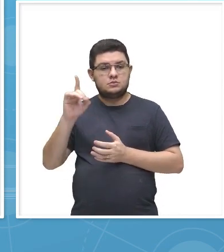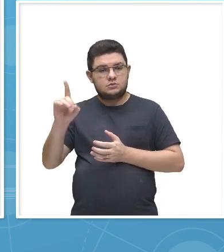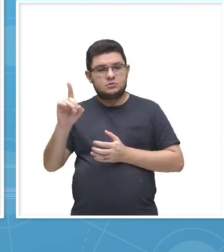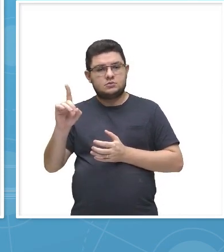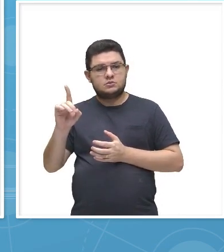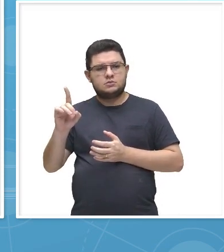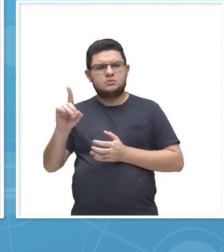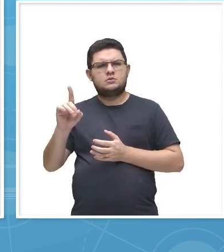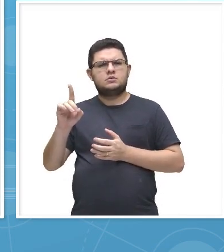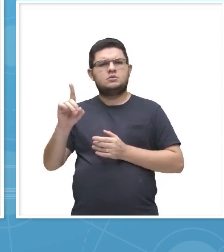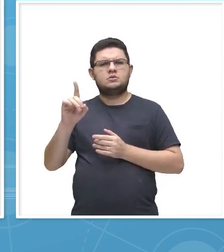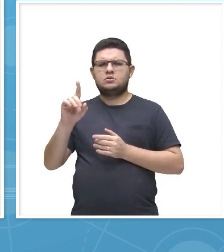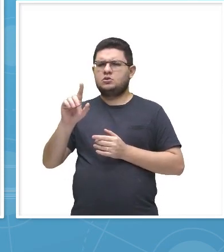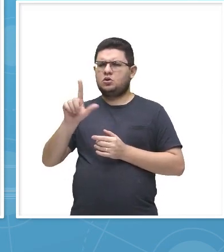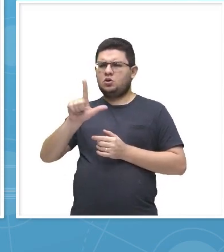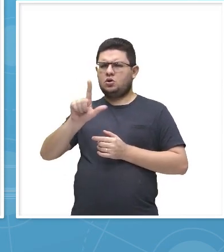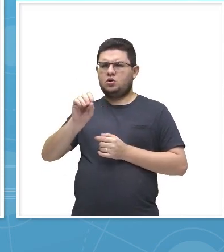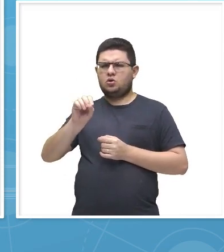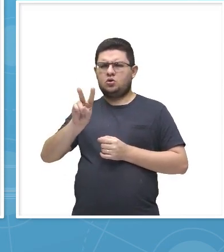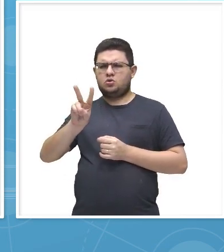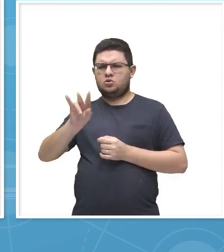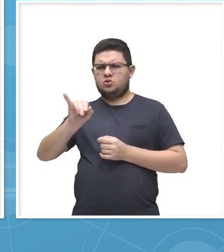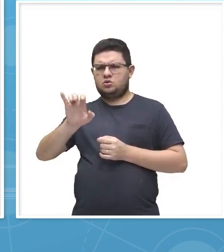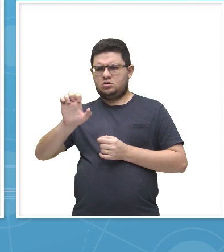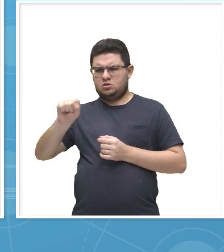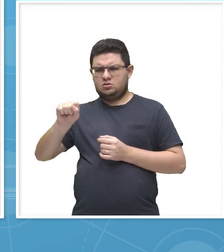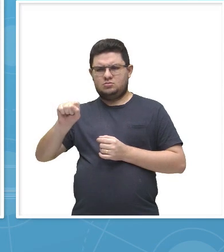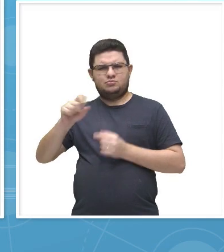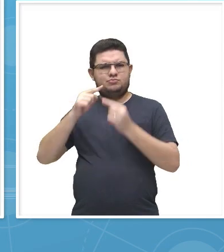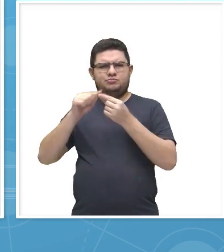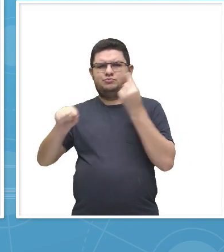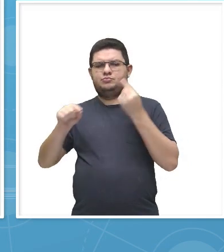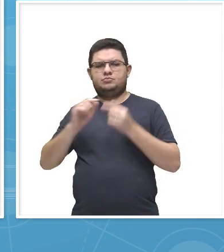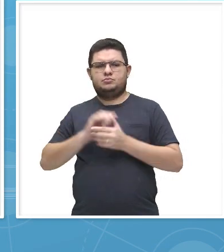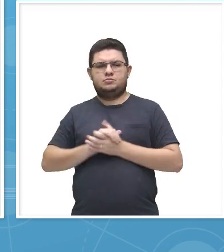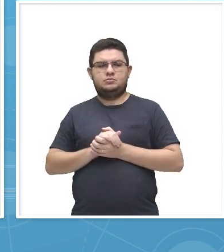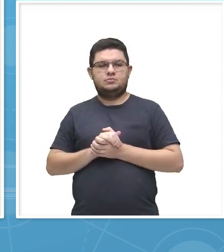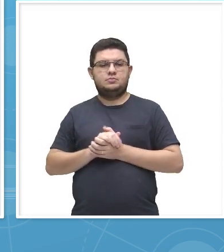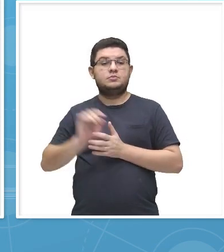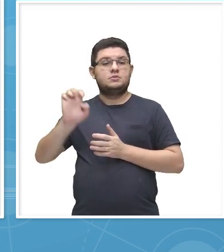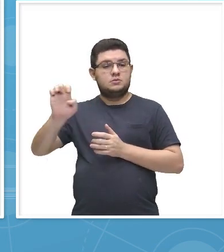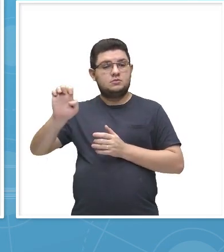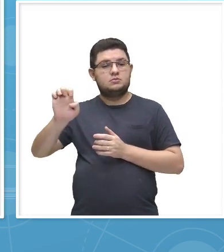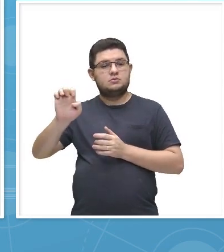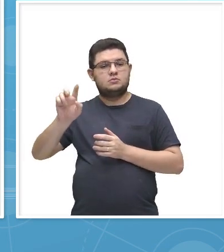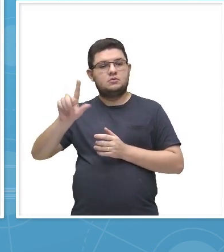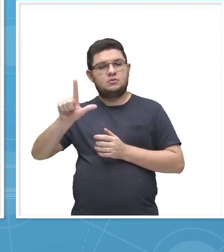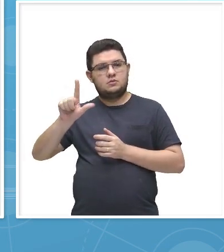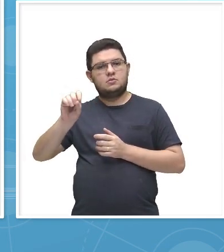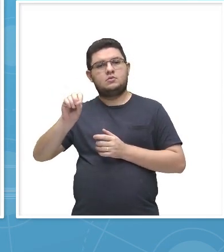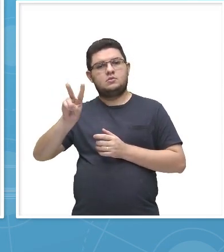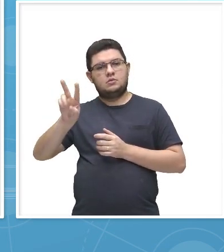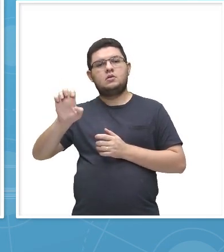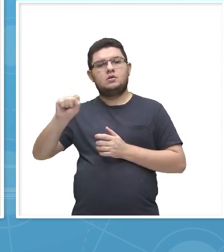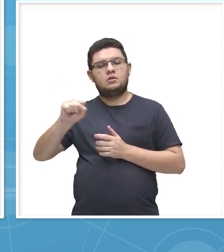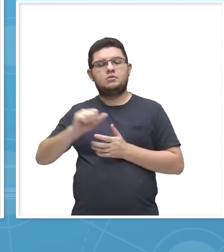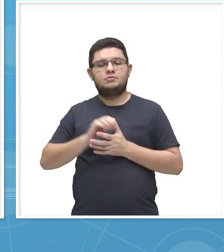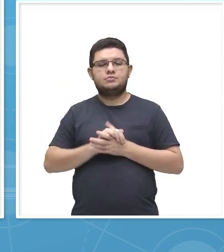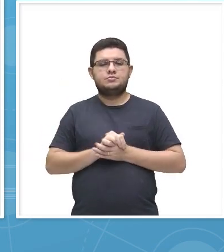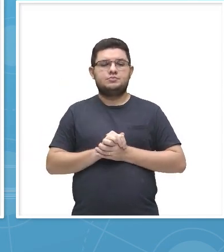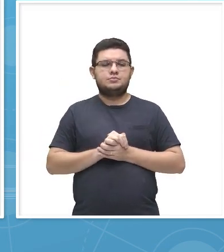Love e a gente não tem nada a ver né a letra ainda tá no páreo ó Logos s no final tudo bem